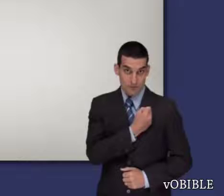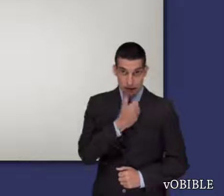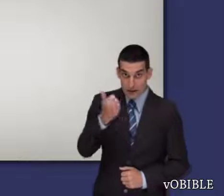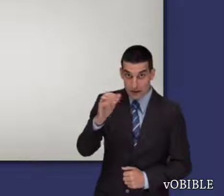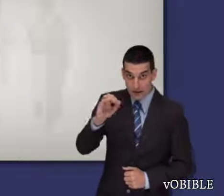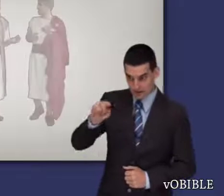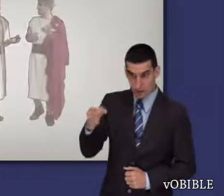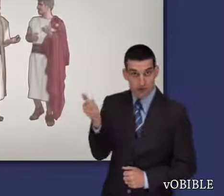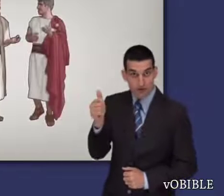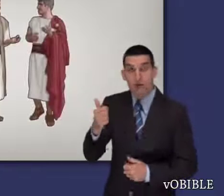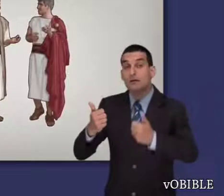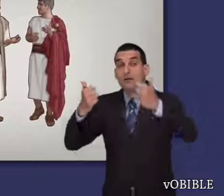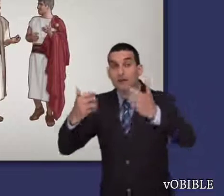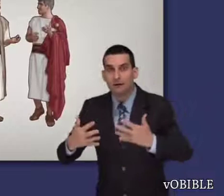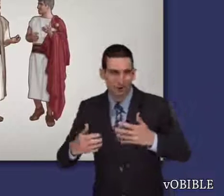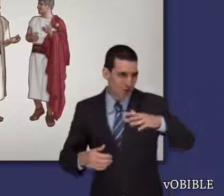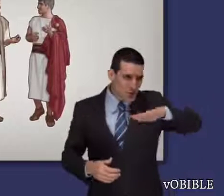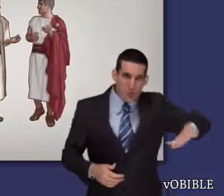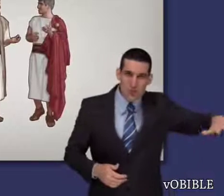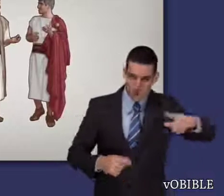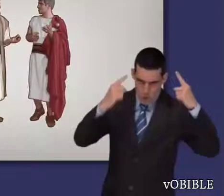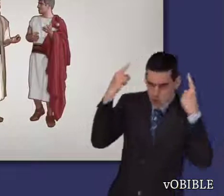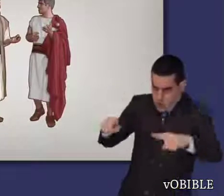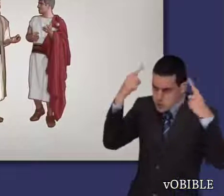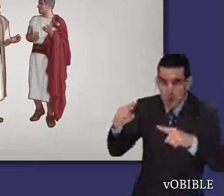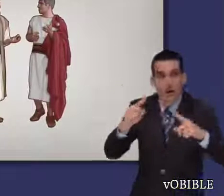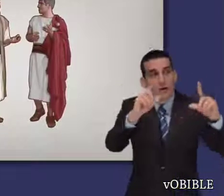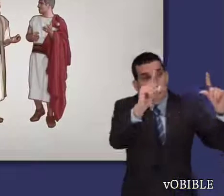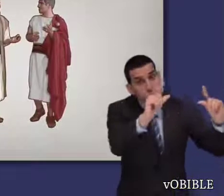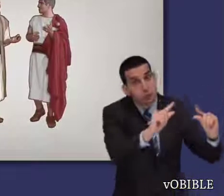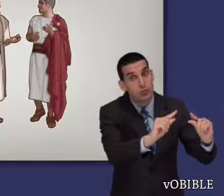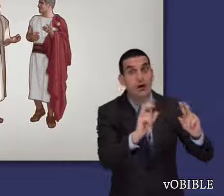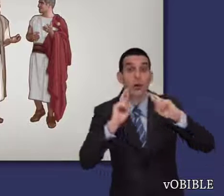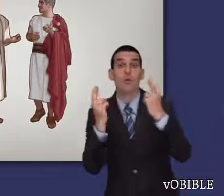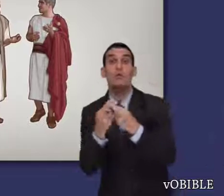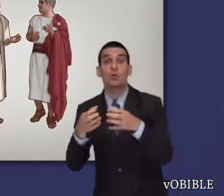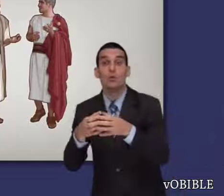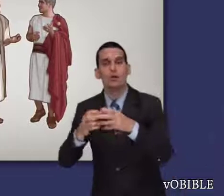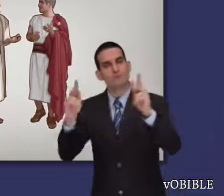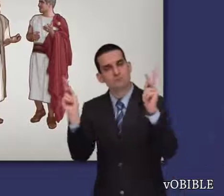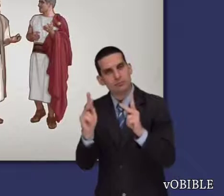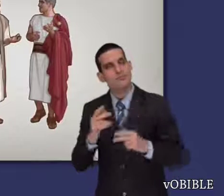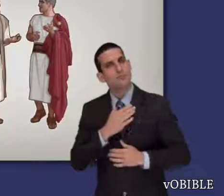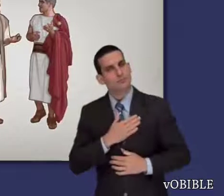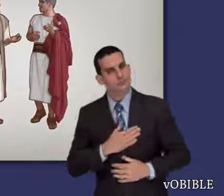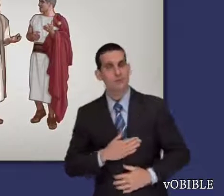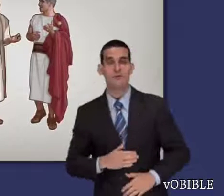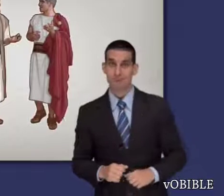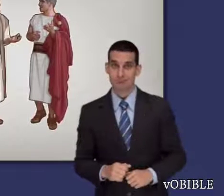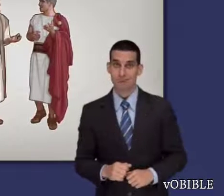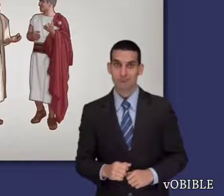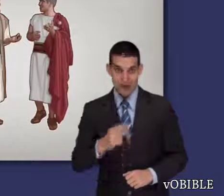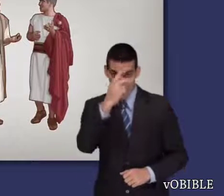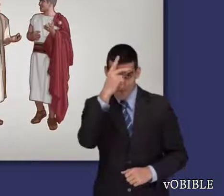Os capítulos 10 e 11 descrevem um período de paz para os discípulos. Jeová usa o apóstolo Pedro para levar as